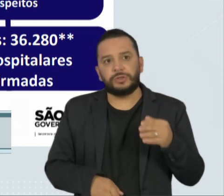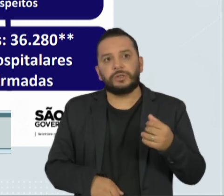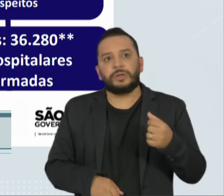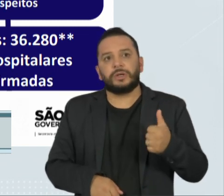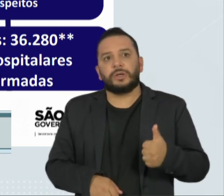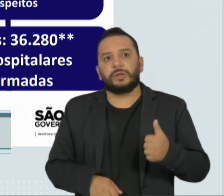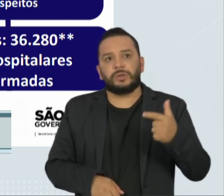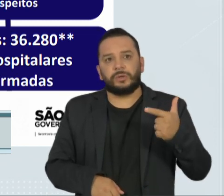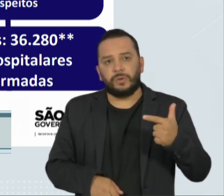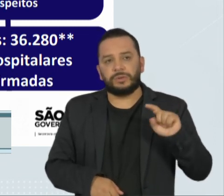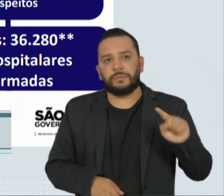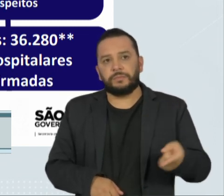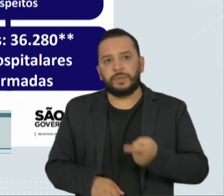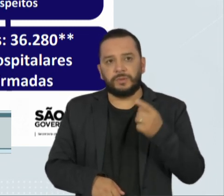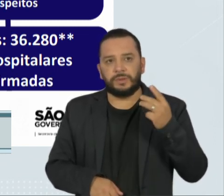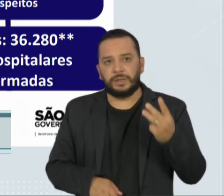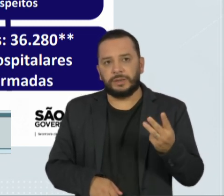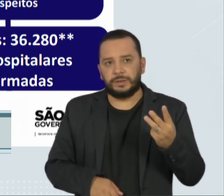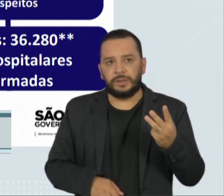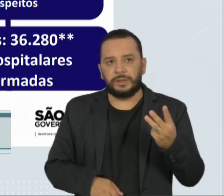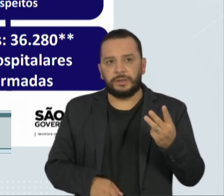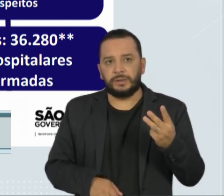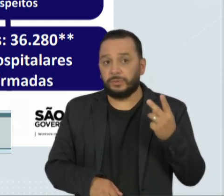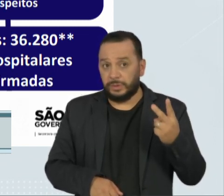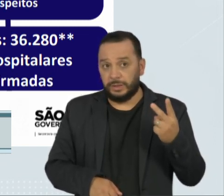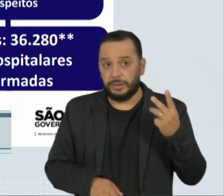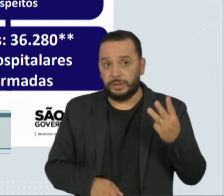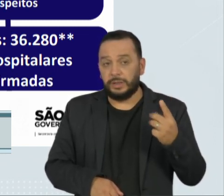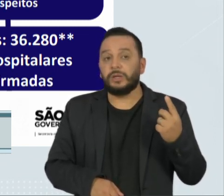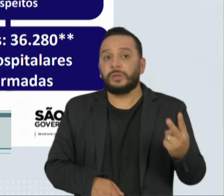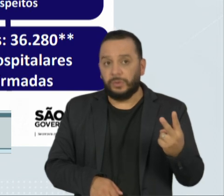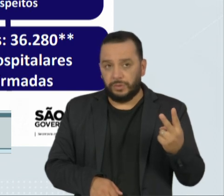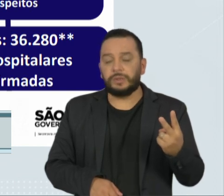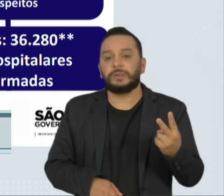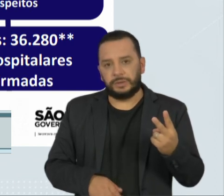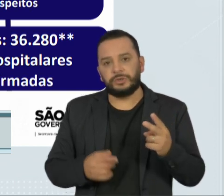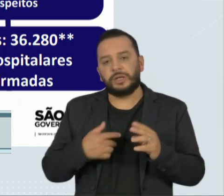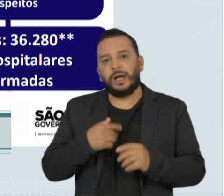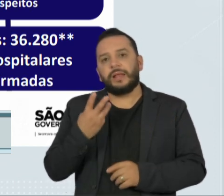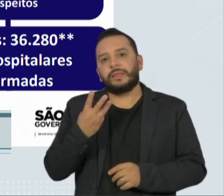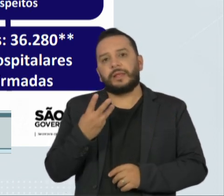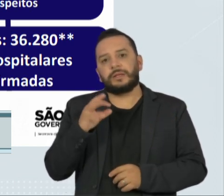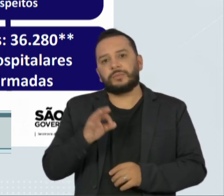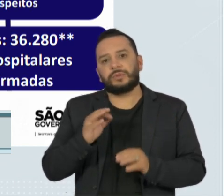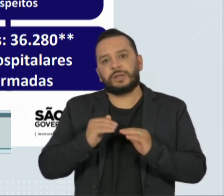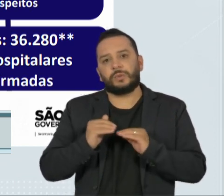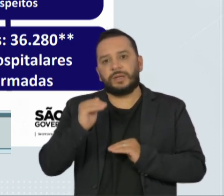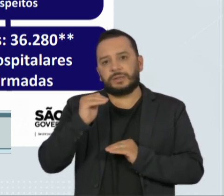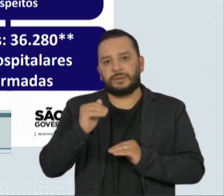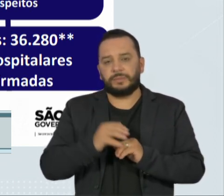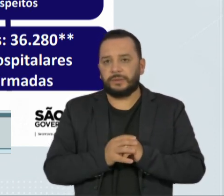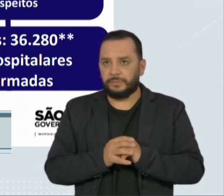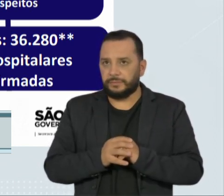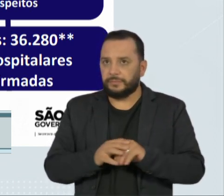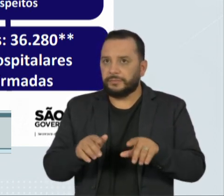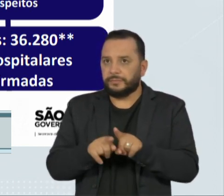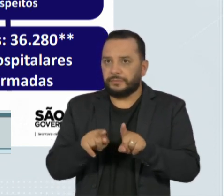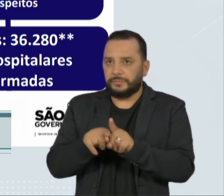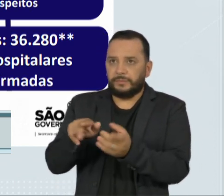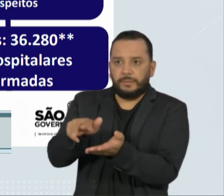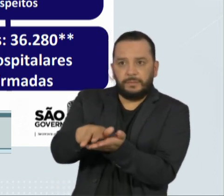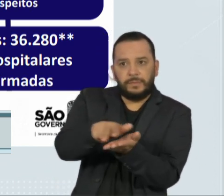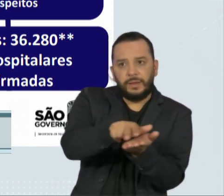12.232, 3% acima do dado anterior. Nós temos aqui os dados de